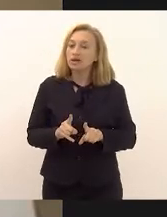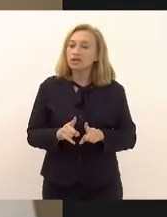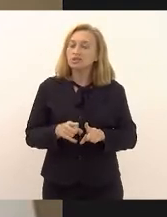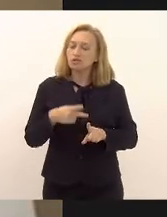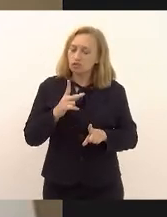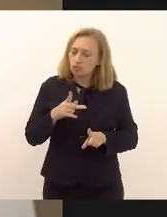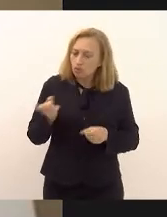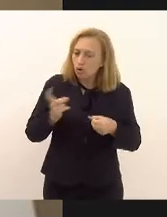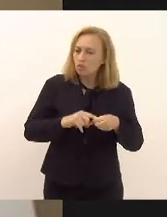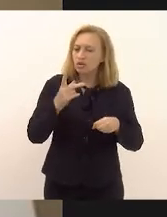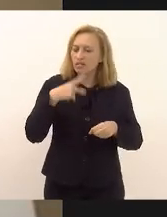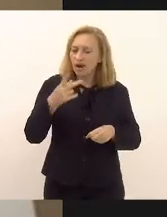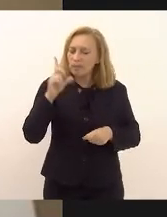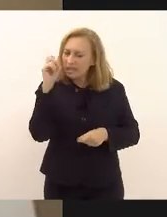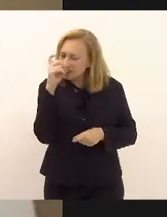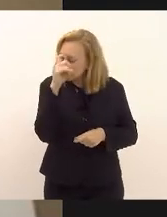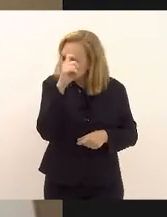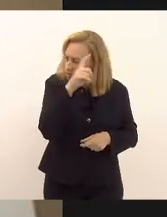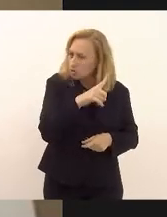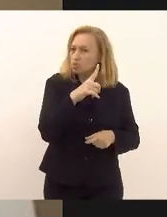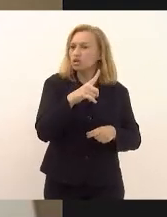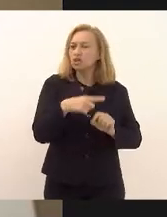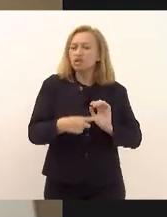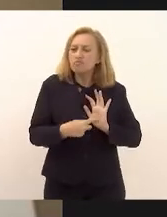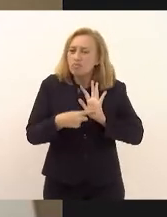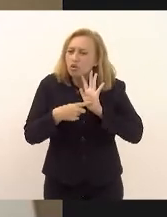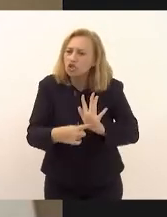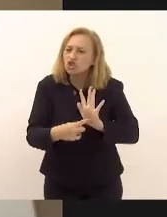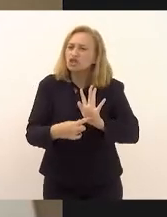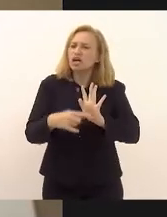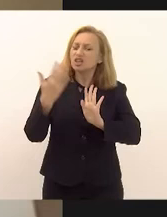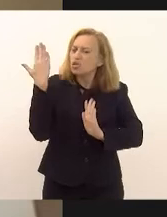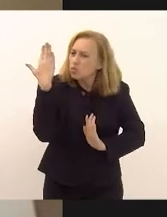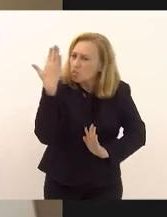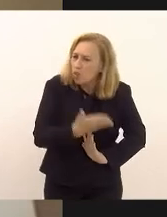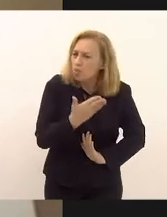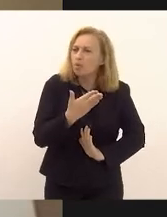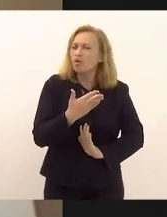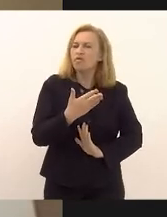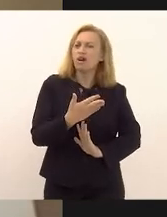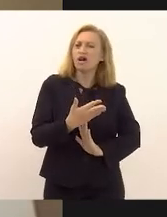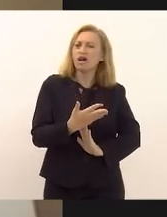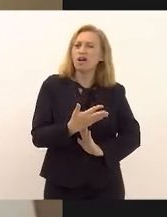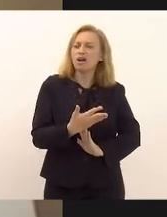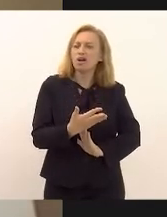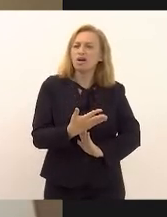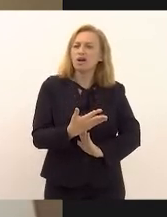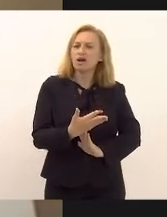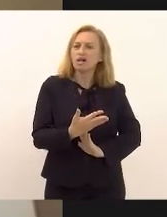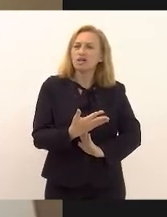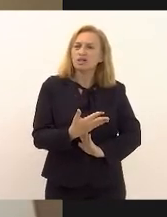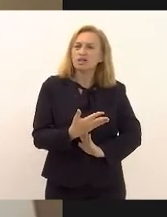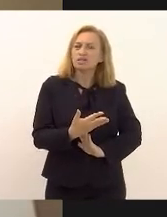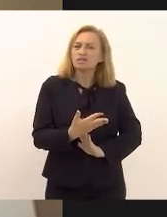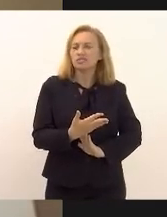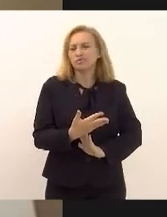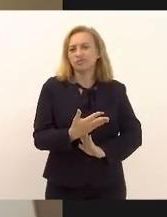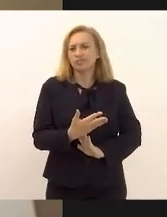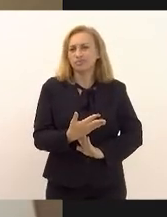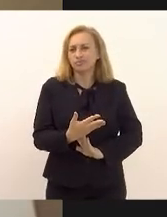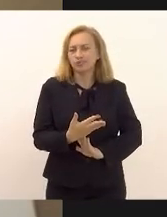pela dificuldade de se comprovar e se mostrar, fazer a